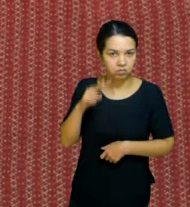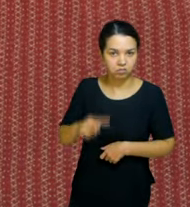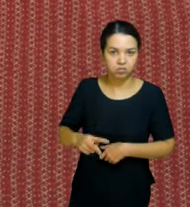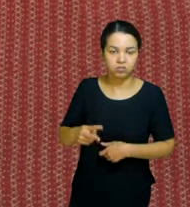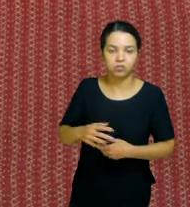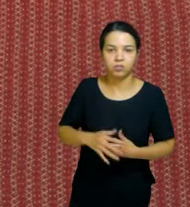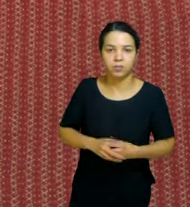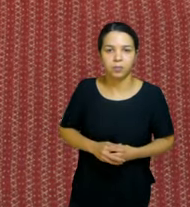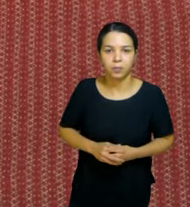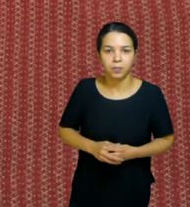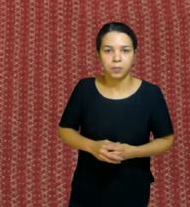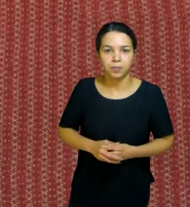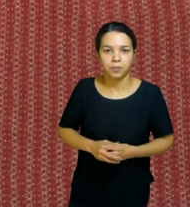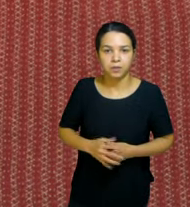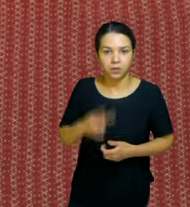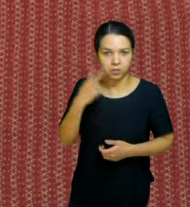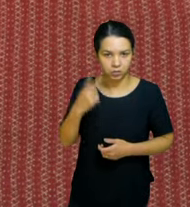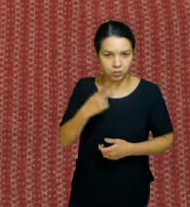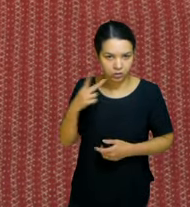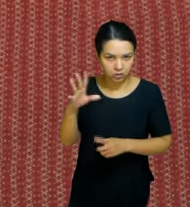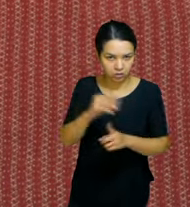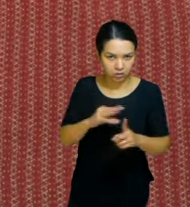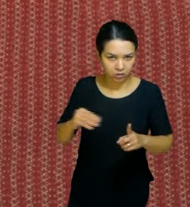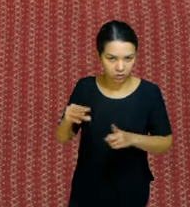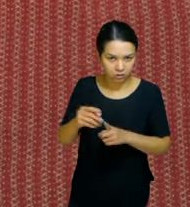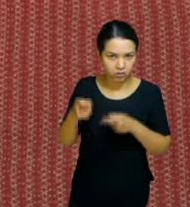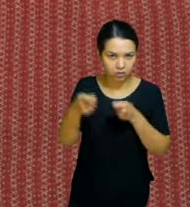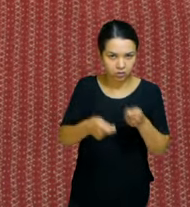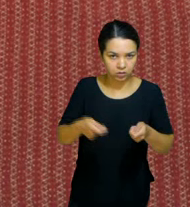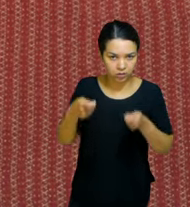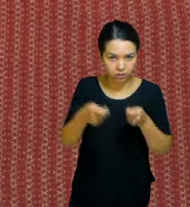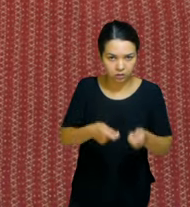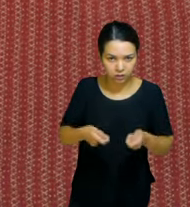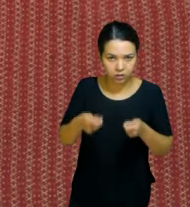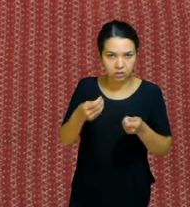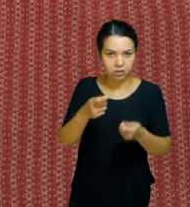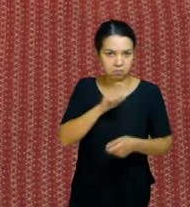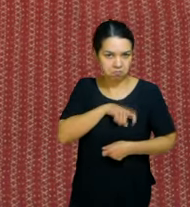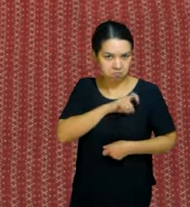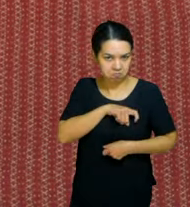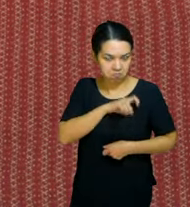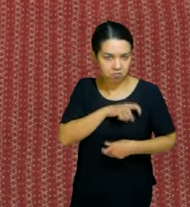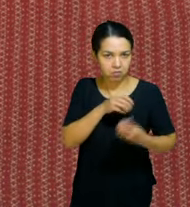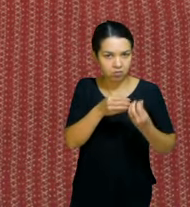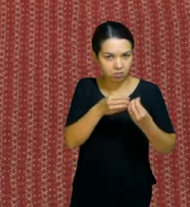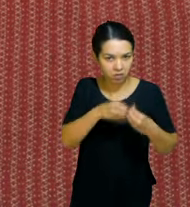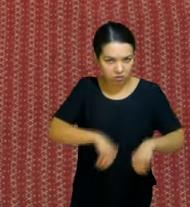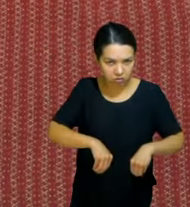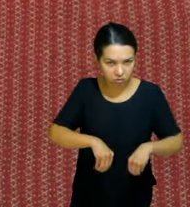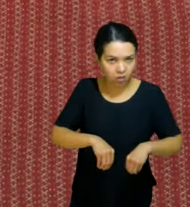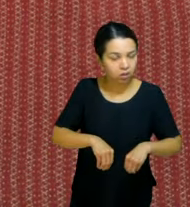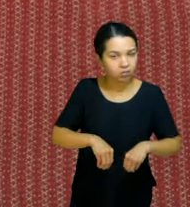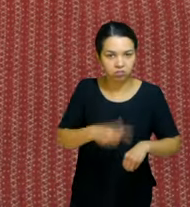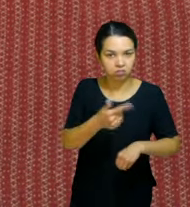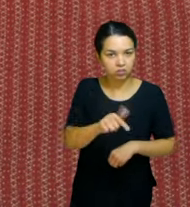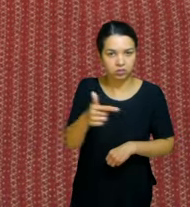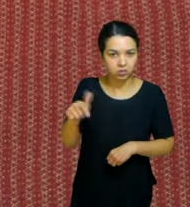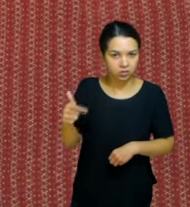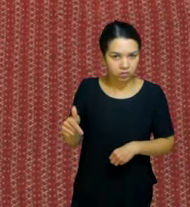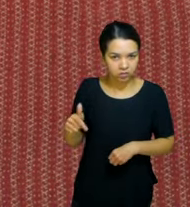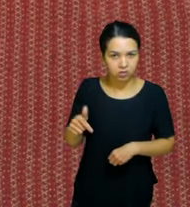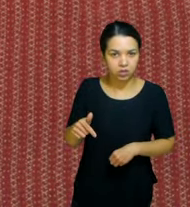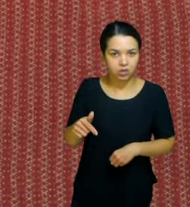interferência de ordem maliciosa ou política no sentido de prejudicar o evento. Eu acho que os ânimos se inflamaram,